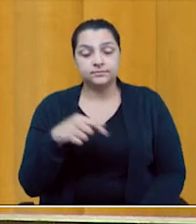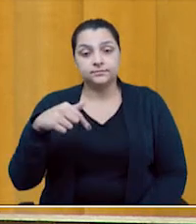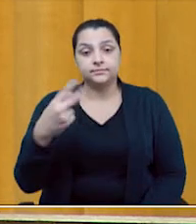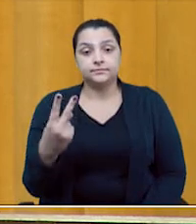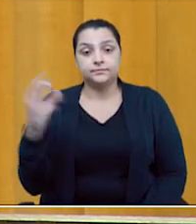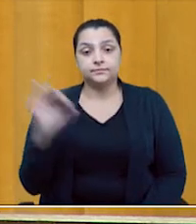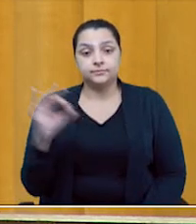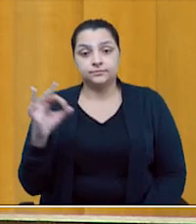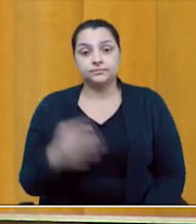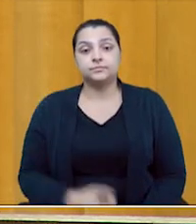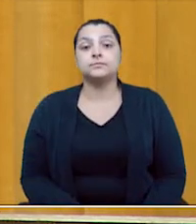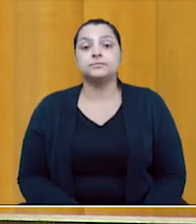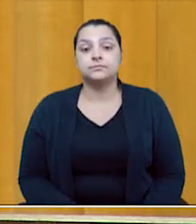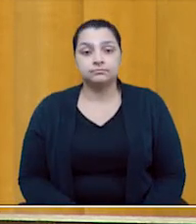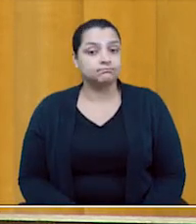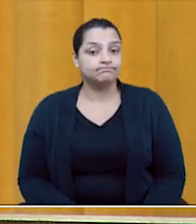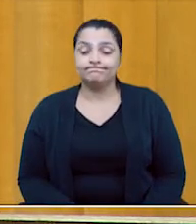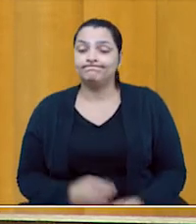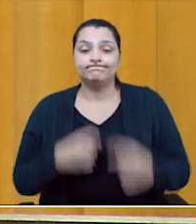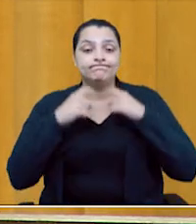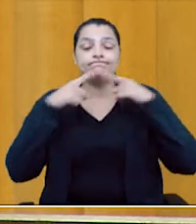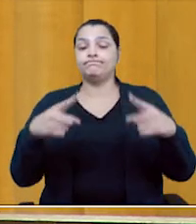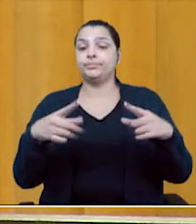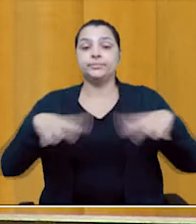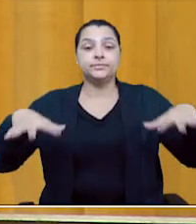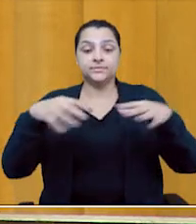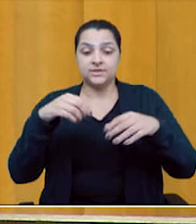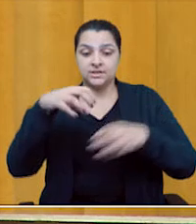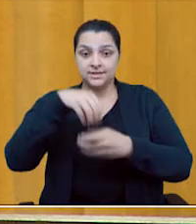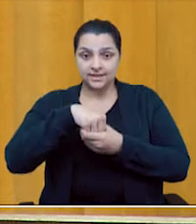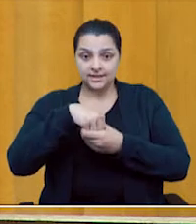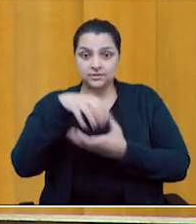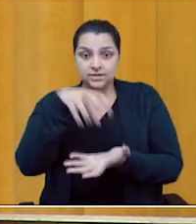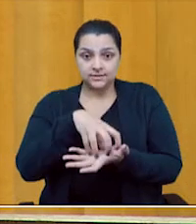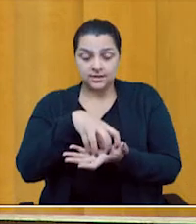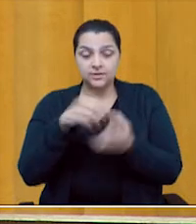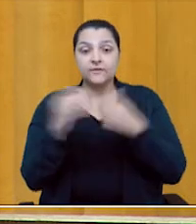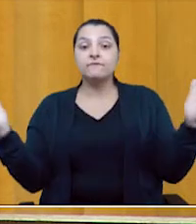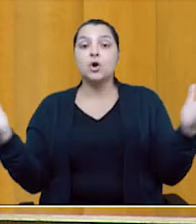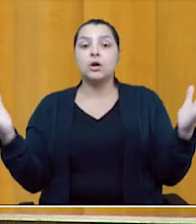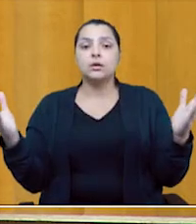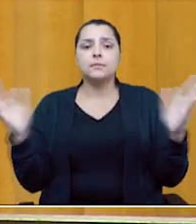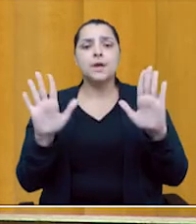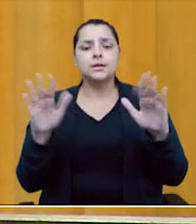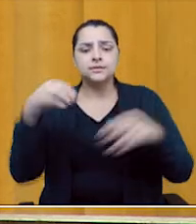72,2% consideram insuficiente fora da sede. E como é que é na sede?